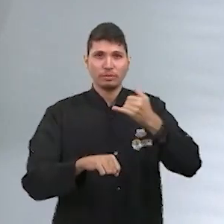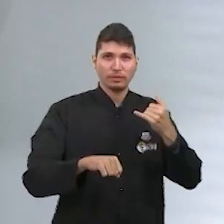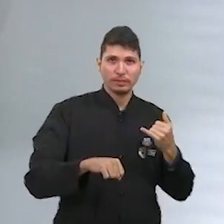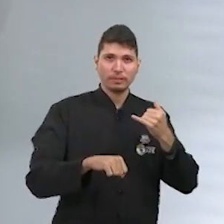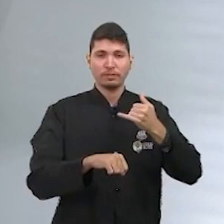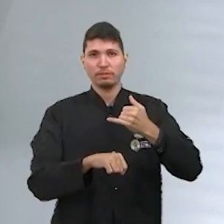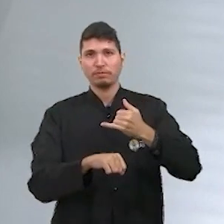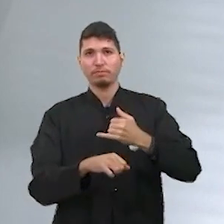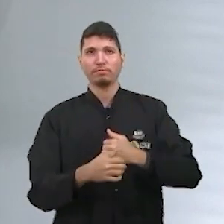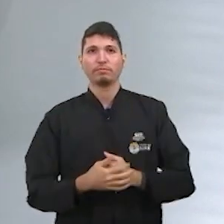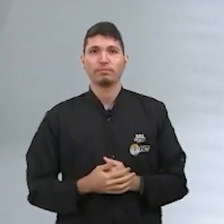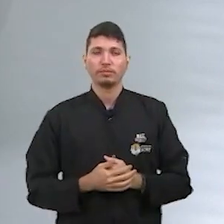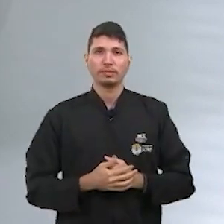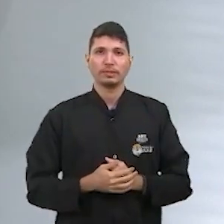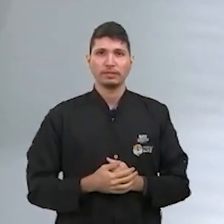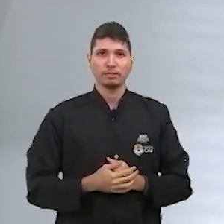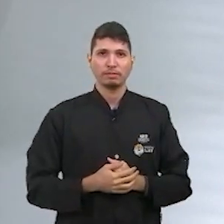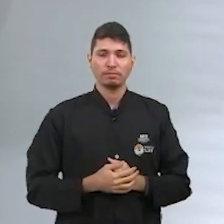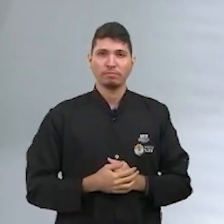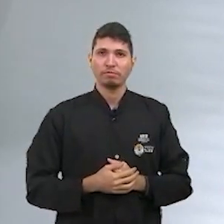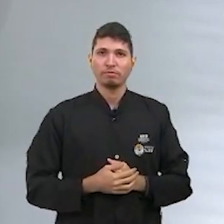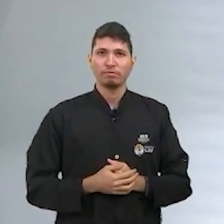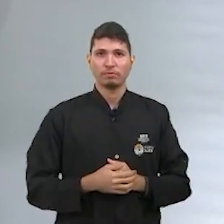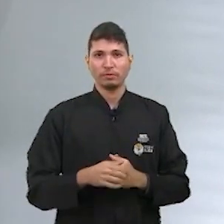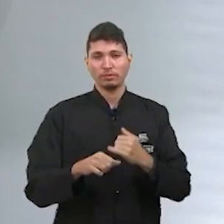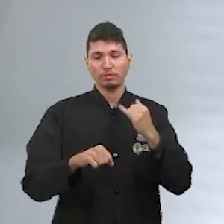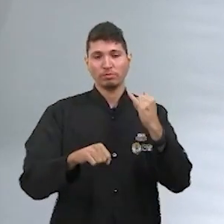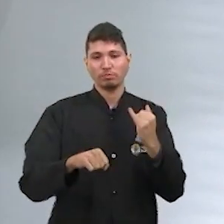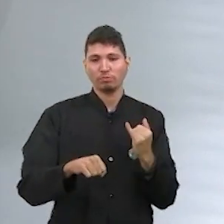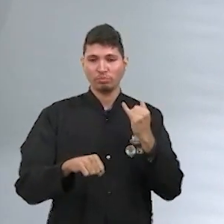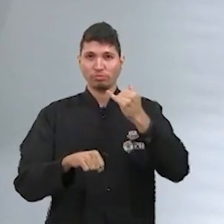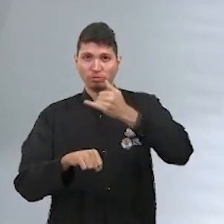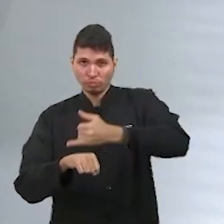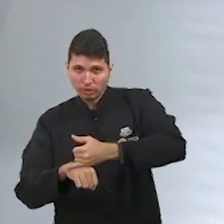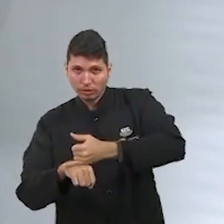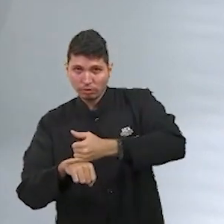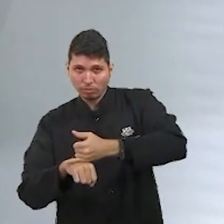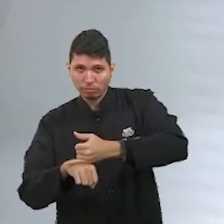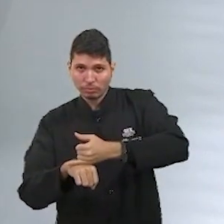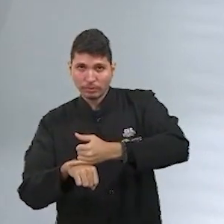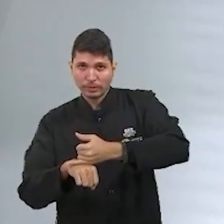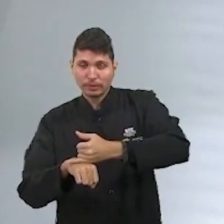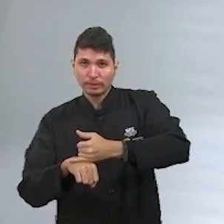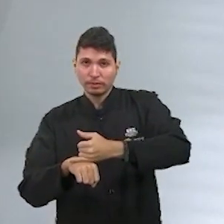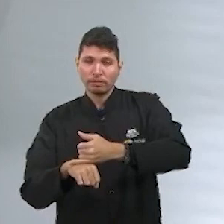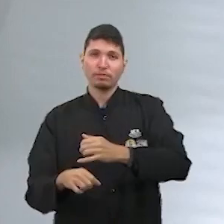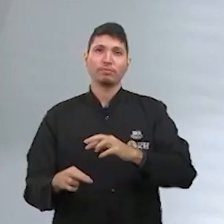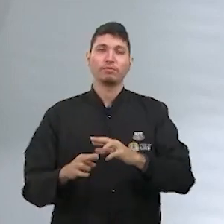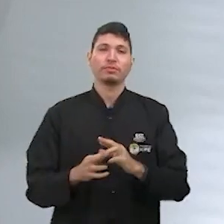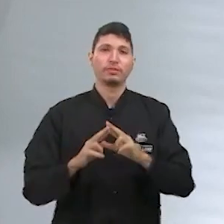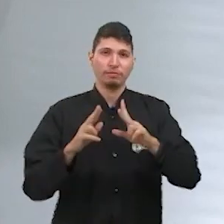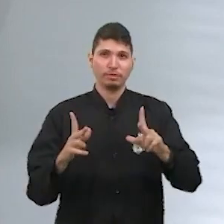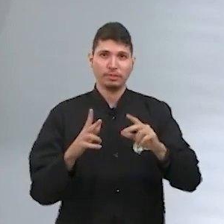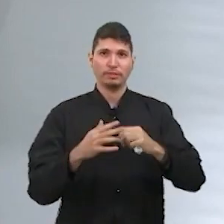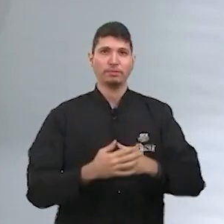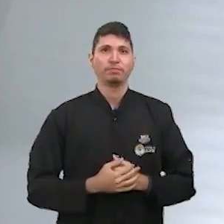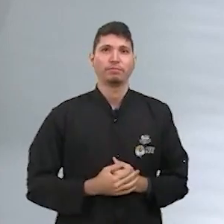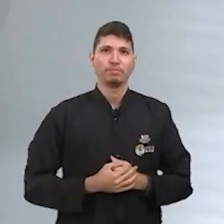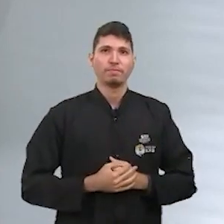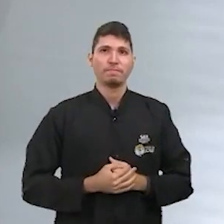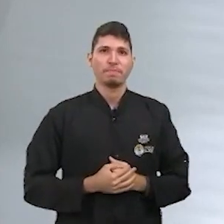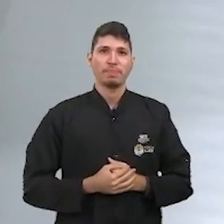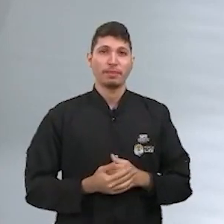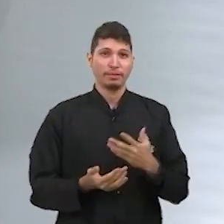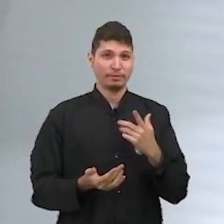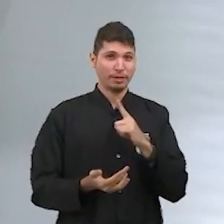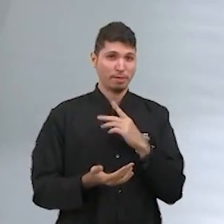as cargas negativas. Lembrando que na química é um pouquinho oposto. Tem aluno que até hoje, né, tem